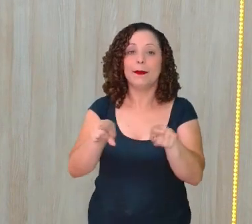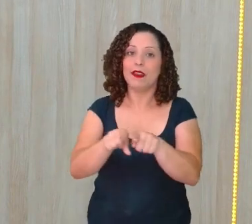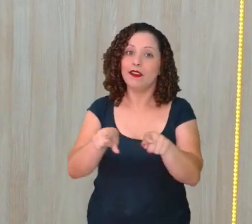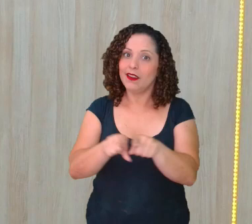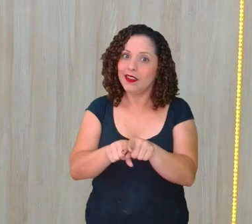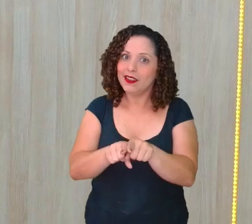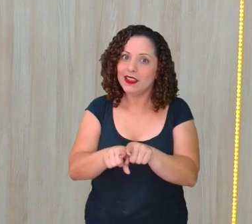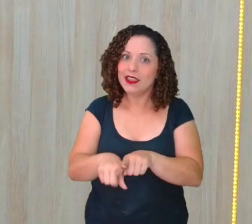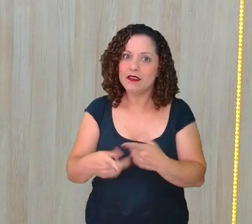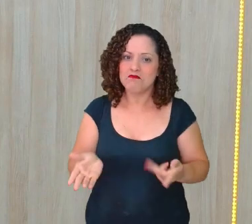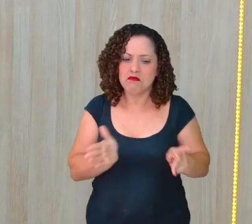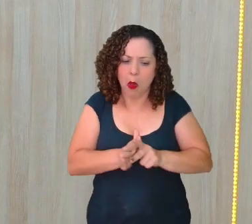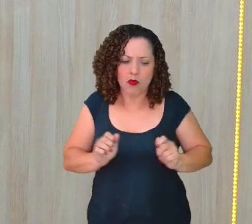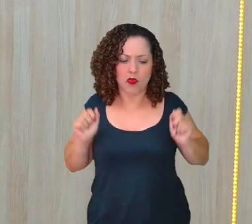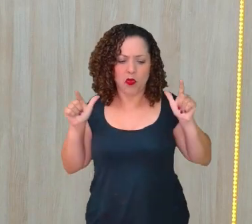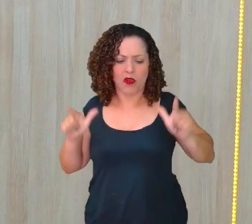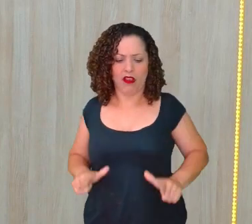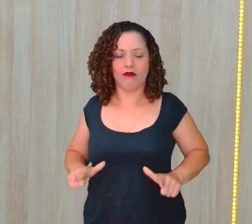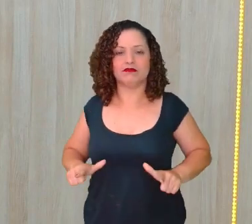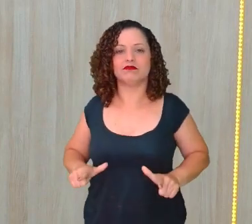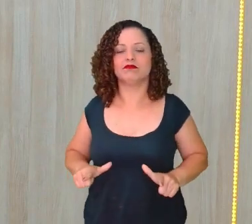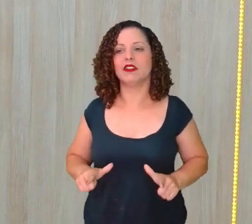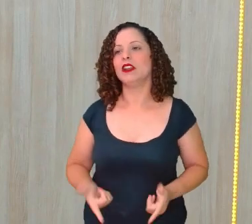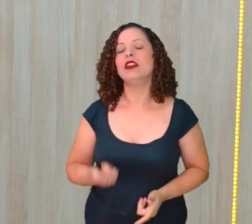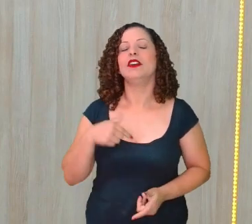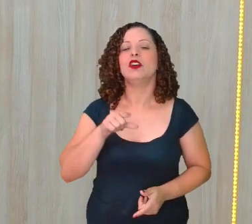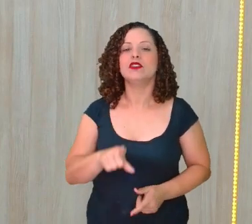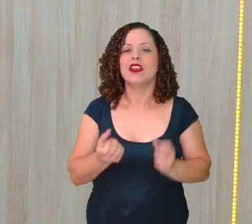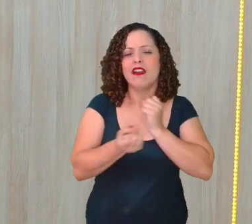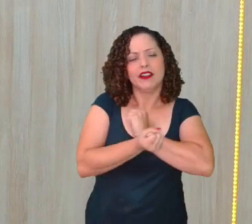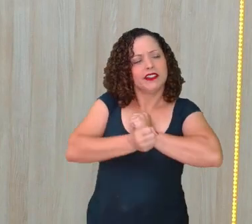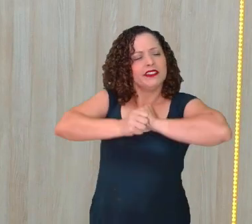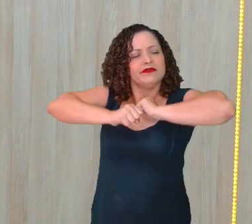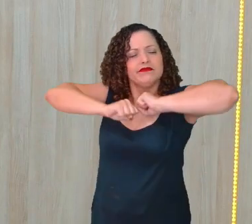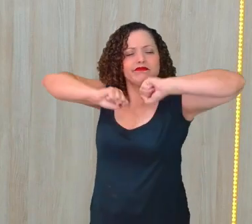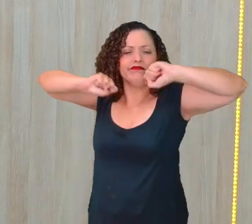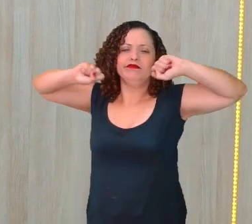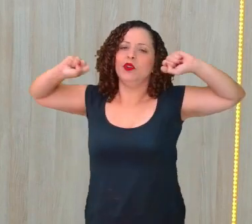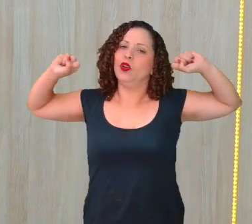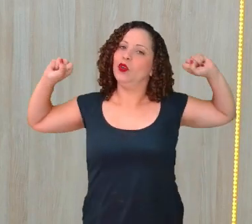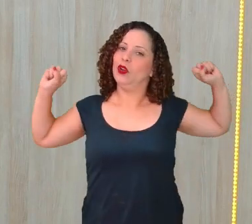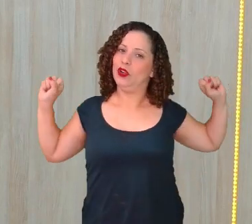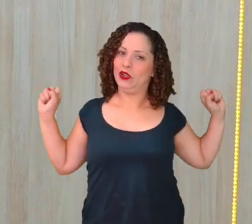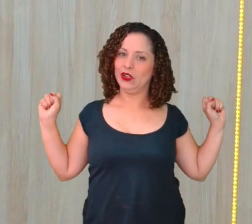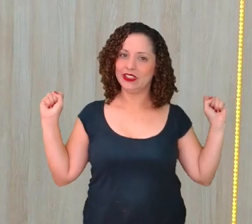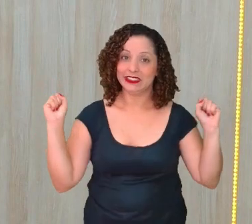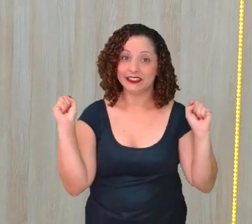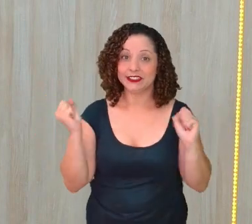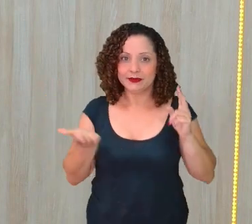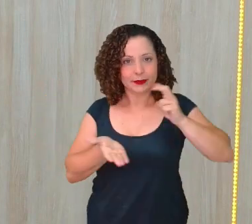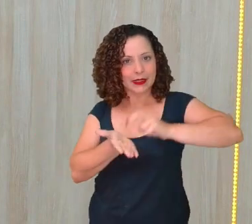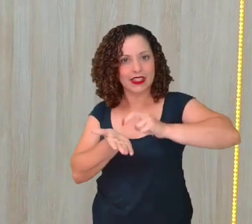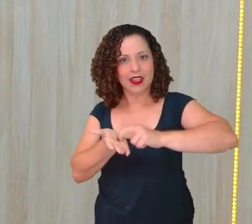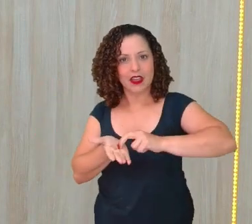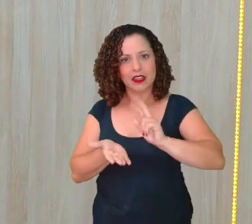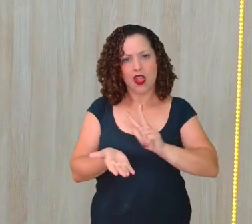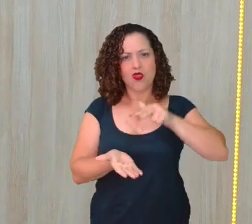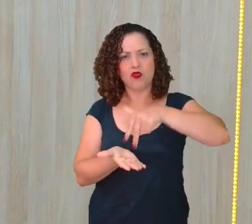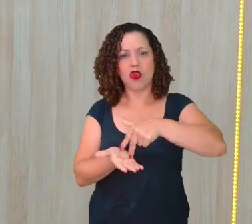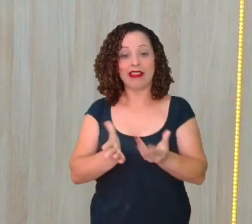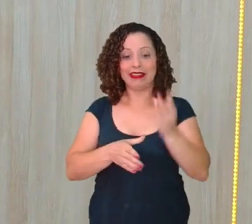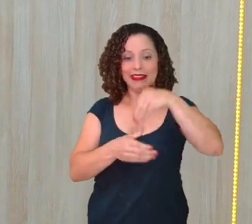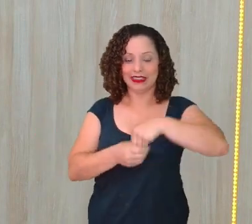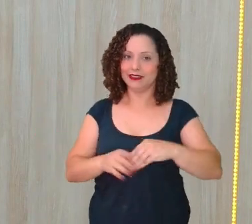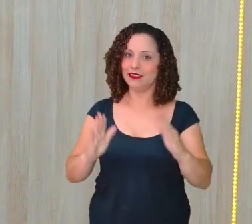mais local. Porque você acorda de manhã cedinho, você já está onde? Qual é o espaço que você está? A sua residência, a